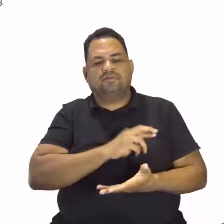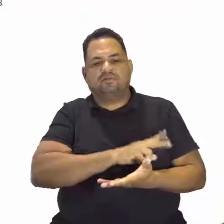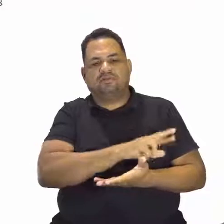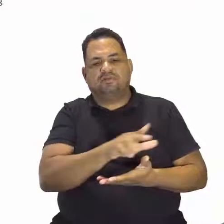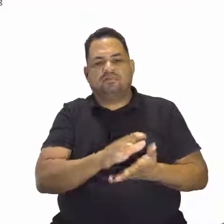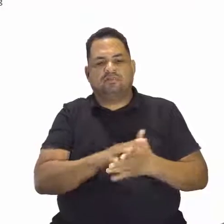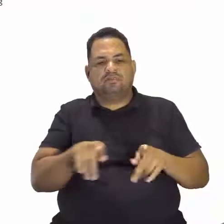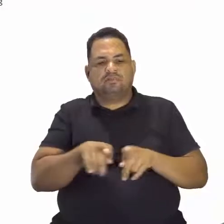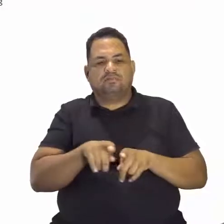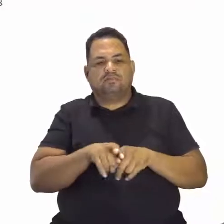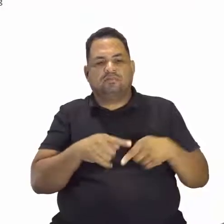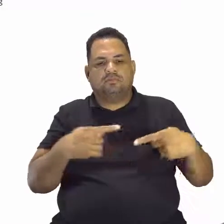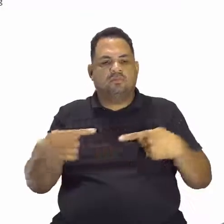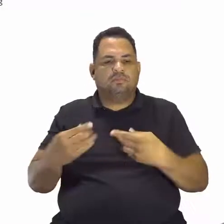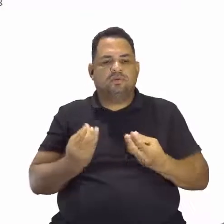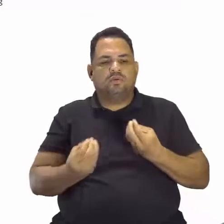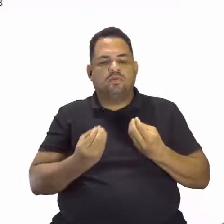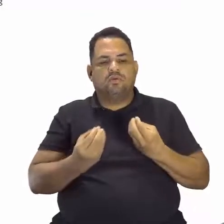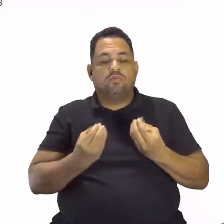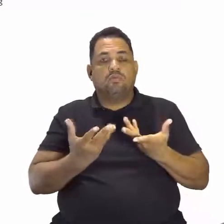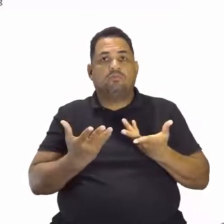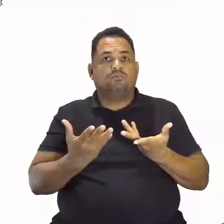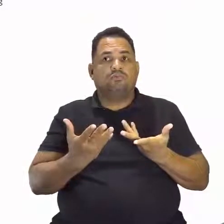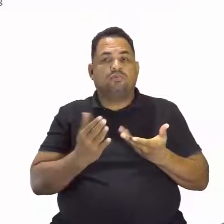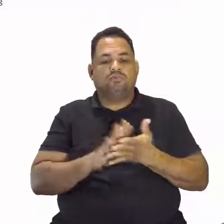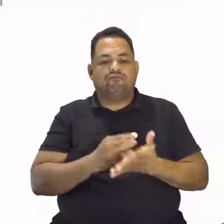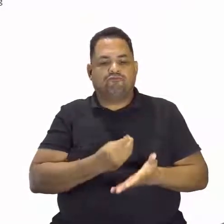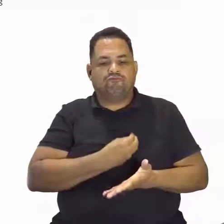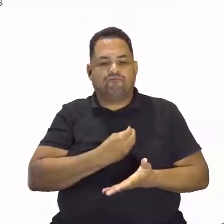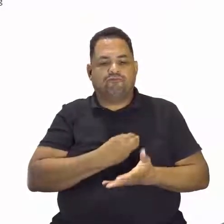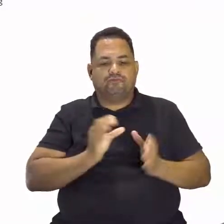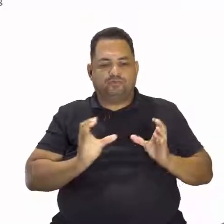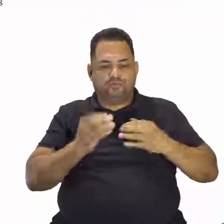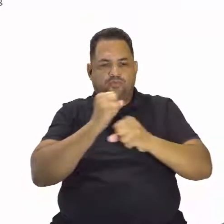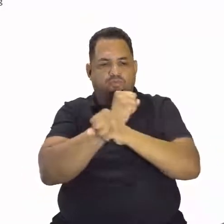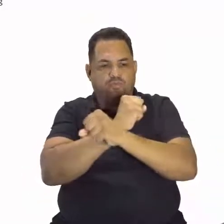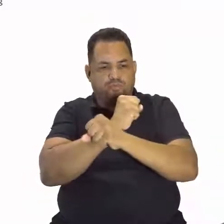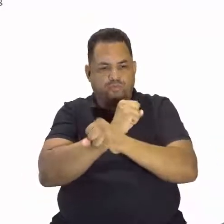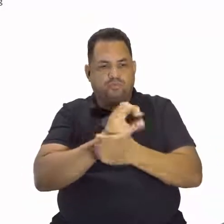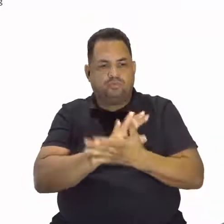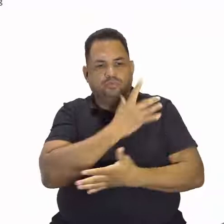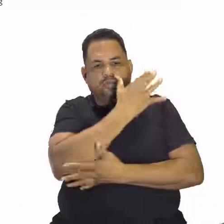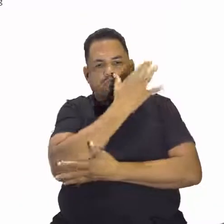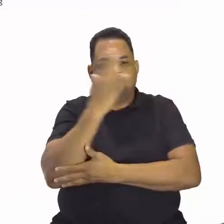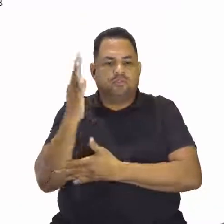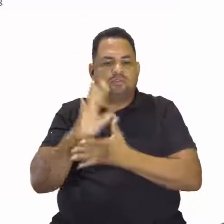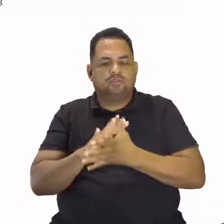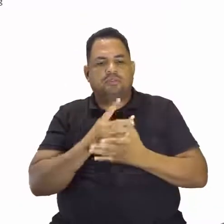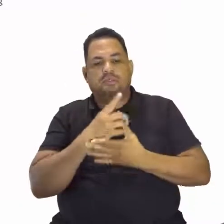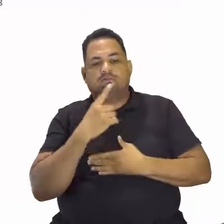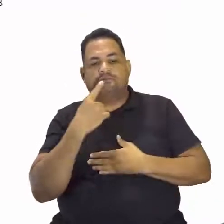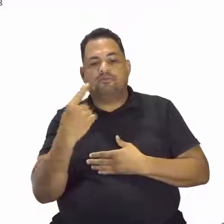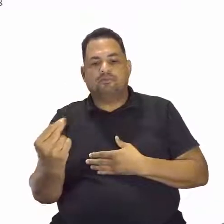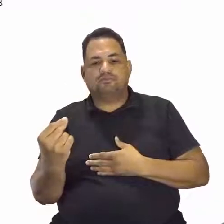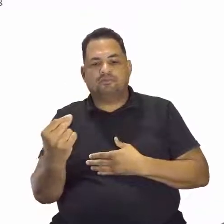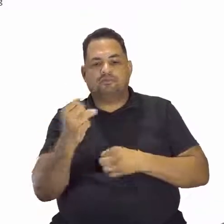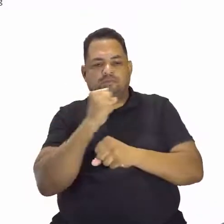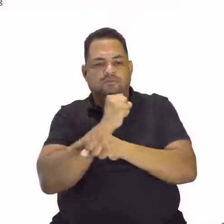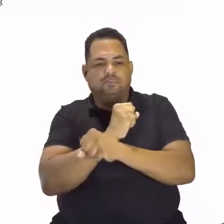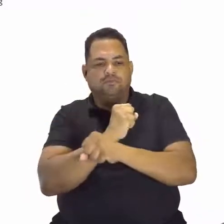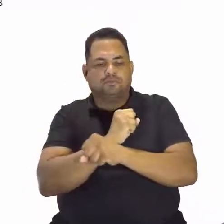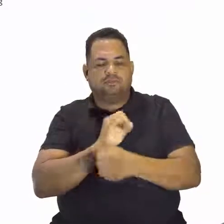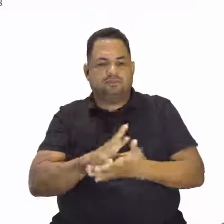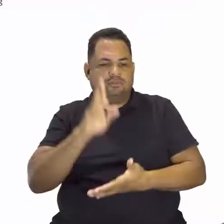diretamente relacionada ao modo de vida dos quilombolas. A floresta foi um refúgio da escravidão em Rondônia.